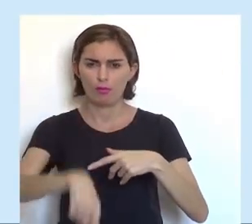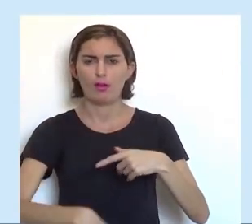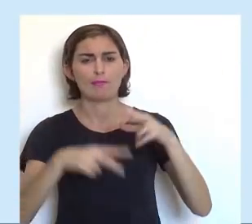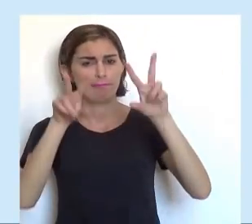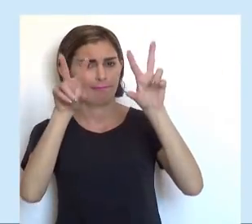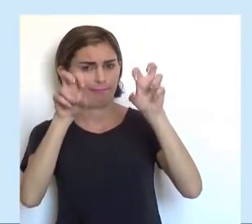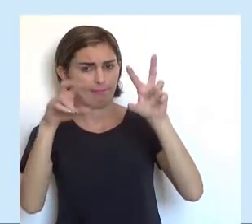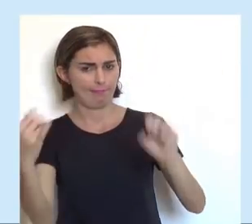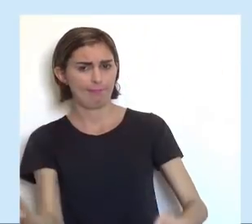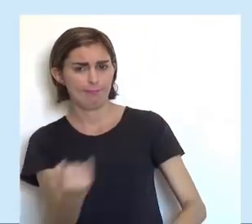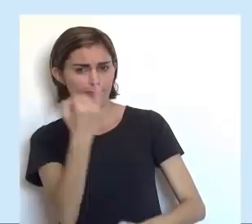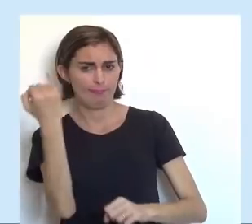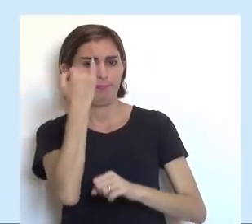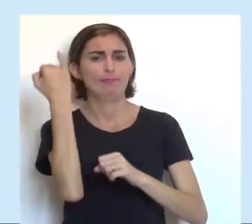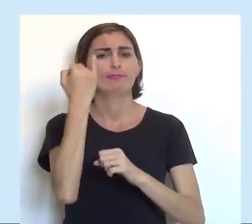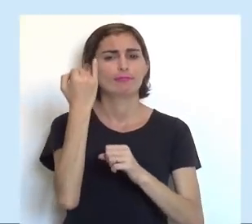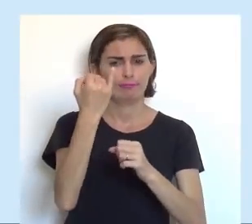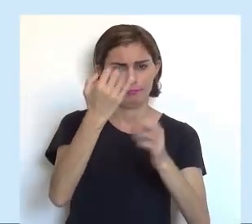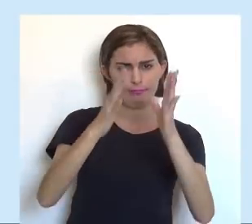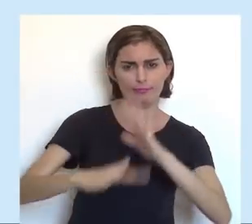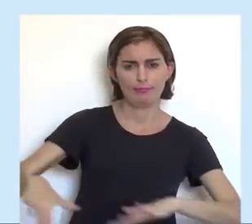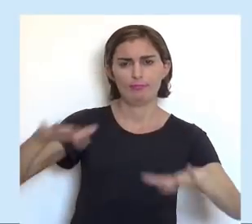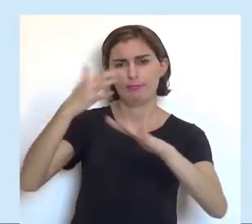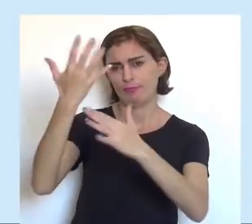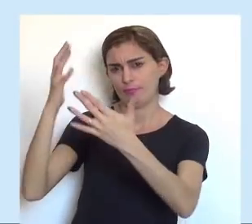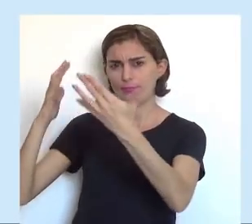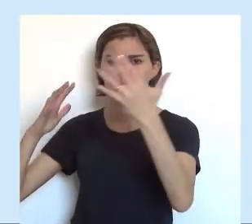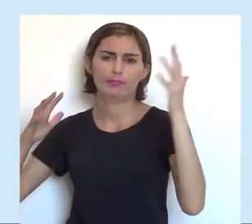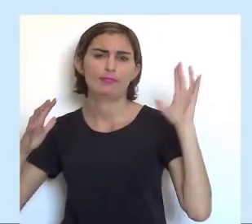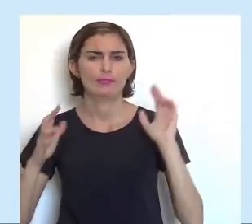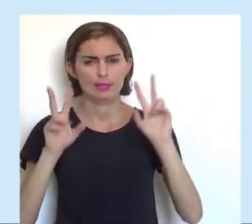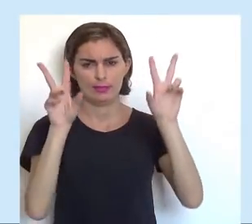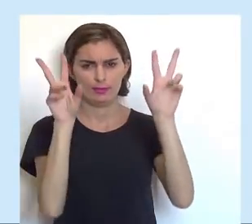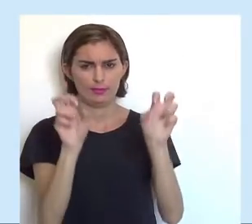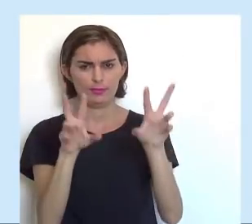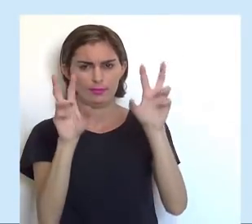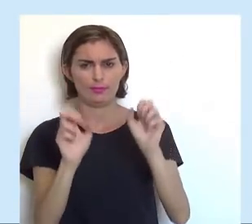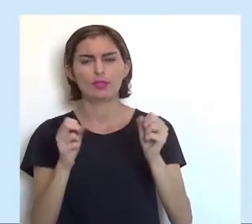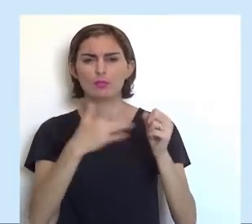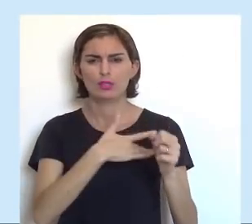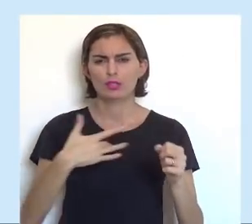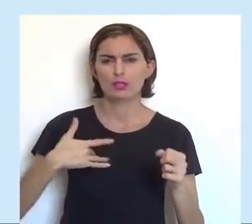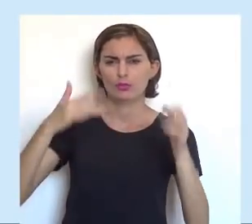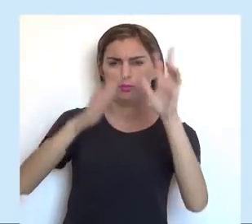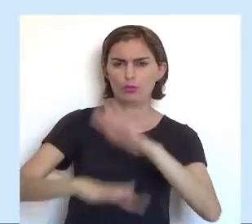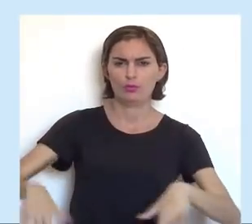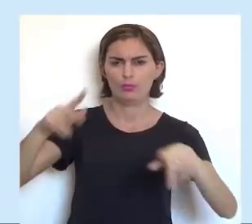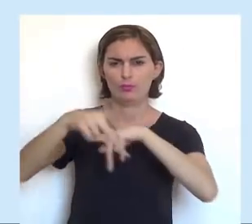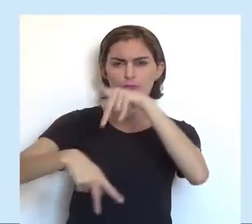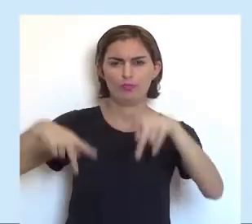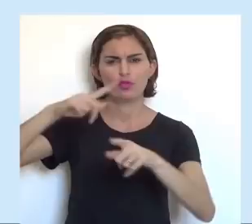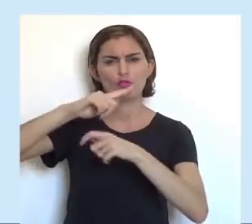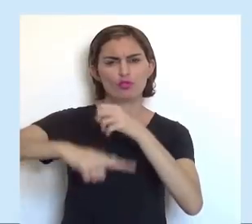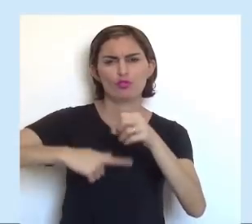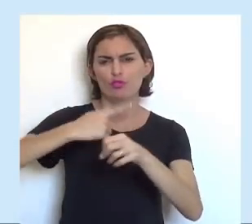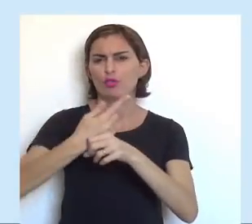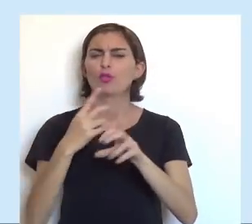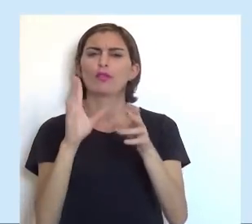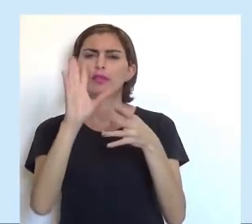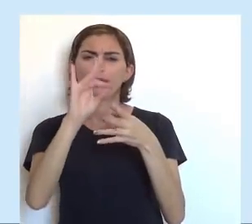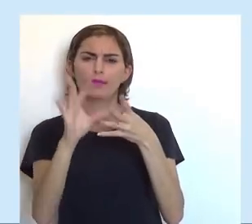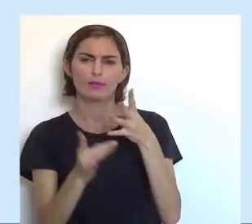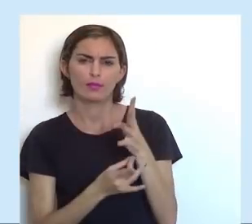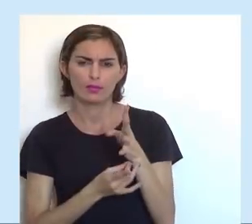é um tema importantíssimo para o meio ambiente e no assunto de química, geografia, mexe muito com todos